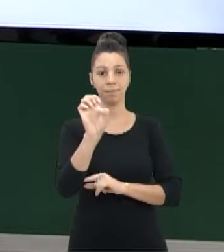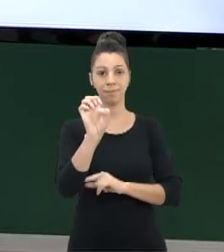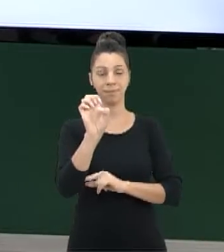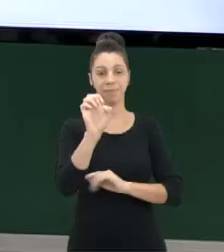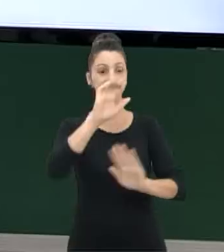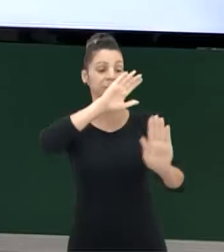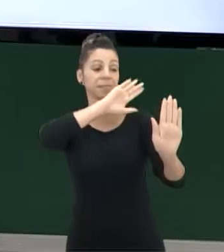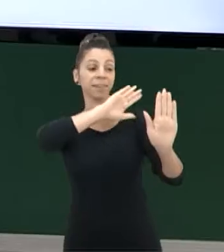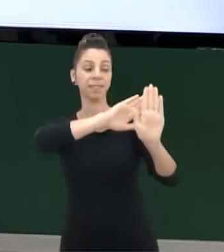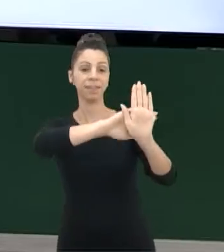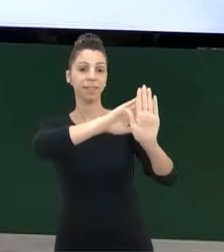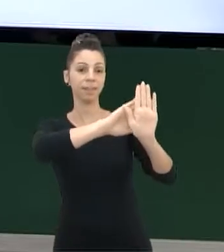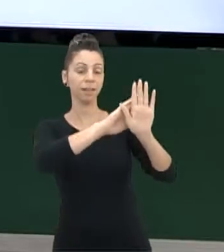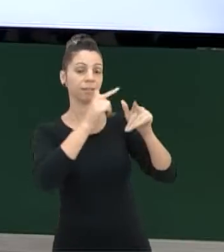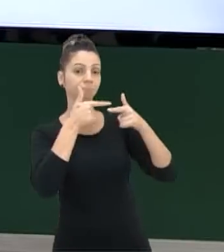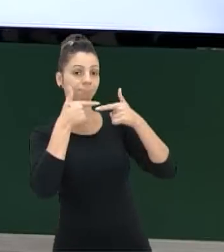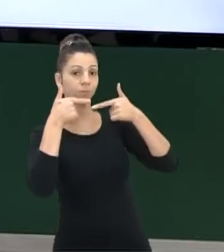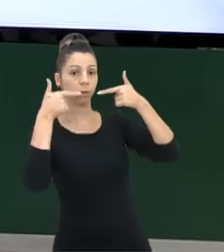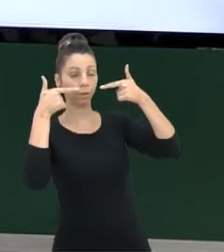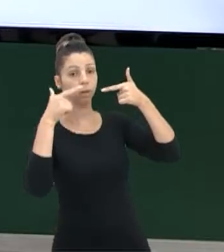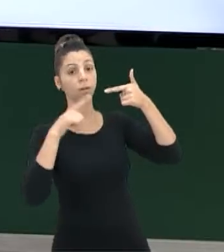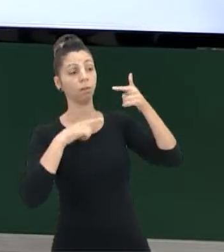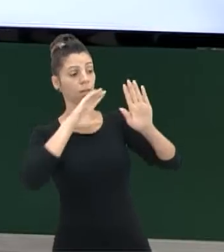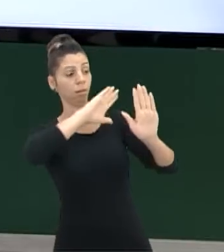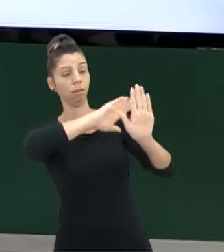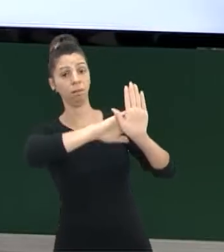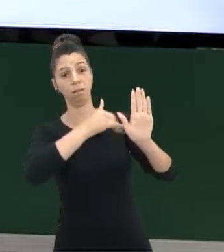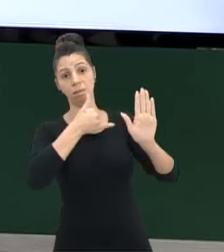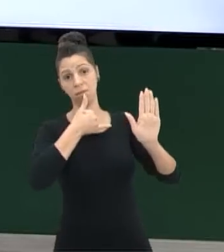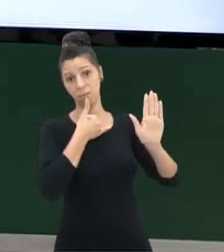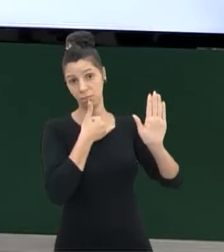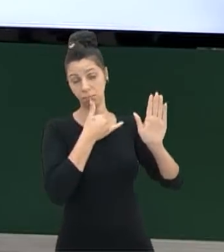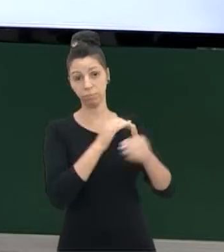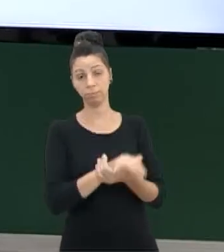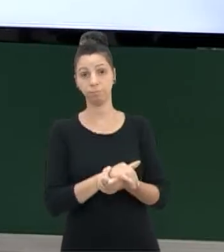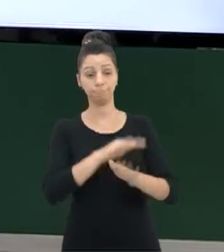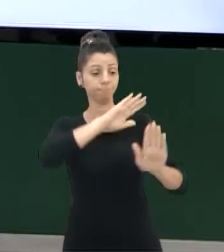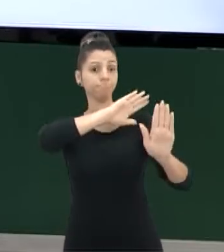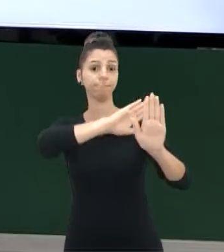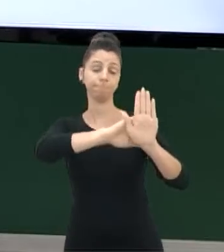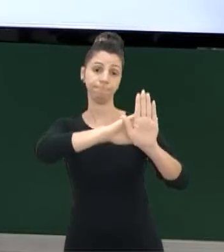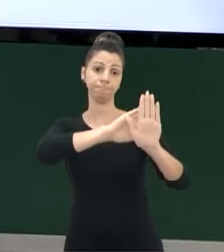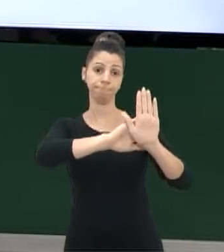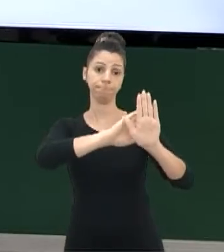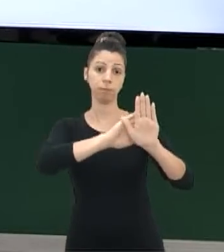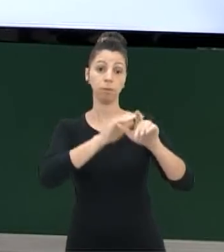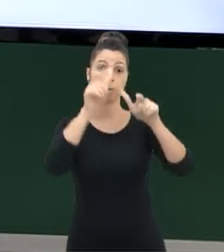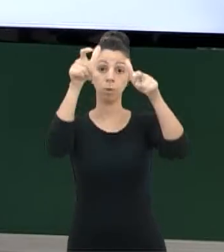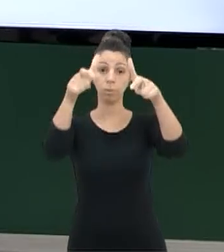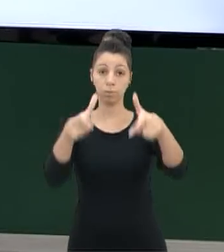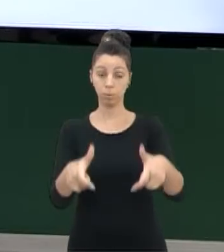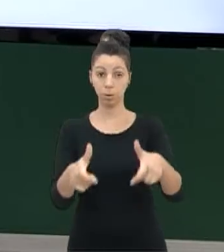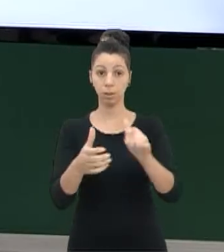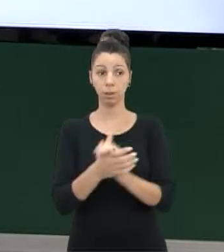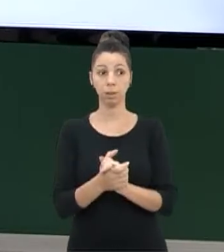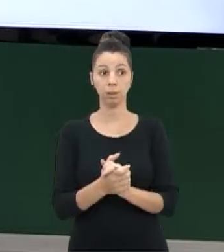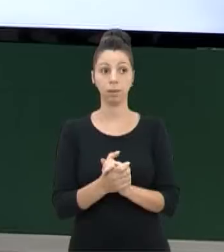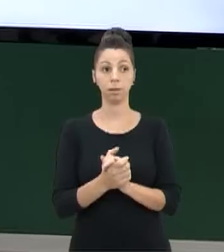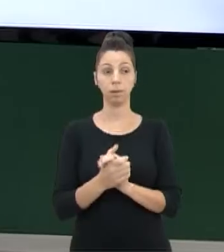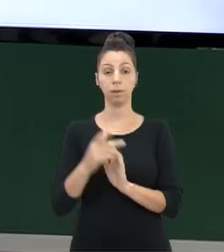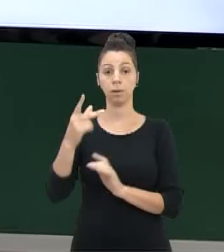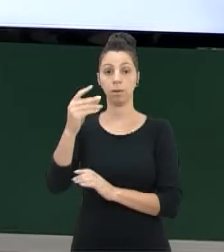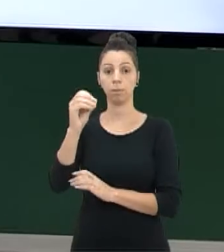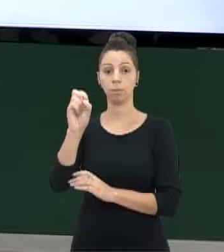sorriso havia uma tristeza. Por trás, lugar, ok? Tá tranquilo? Já conseguiu revisar bem? Faz